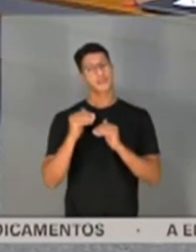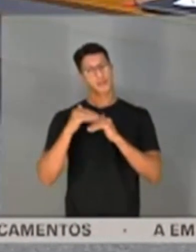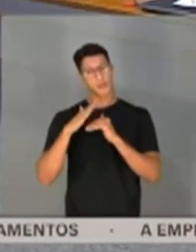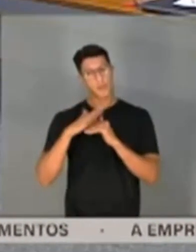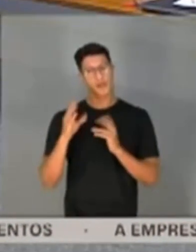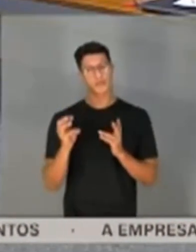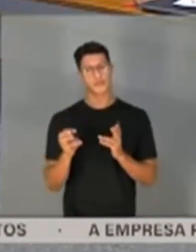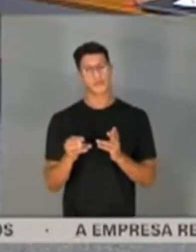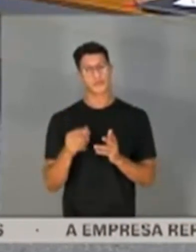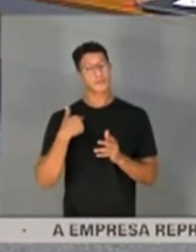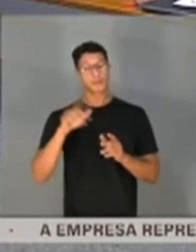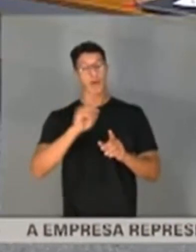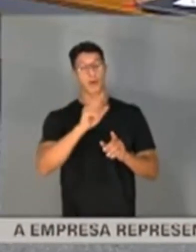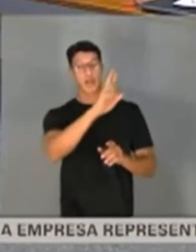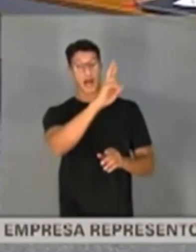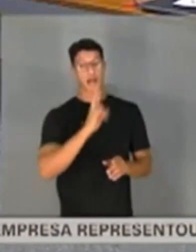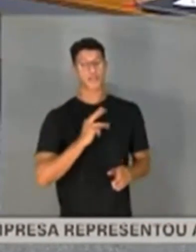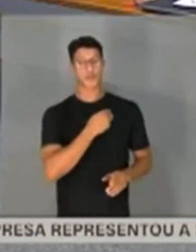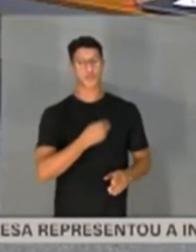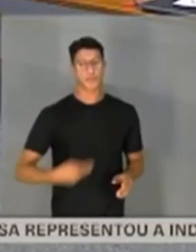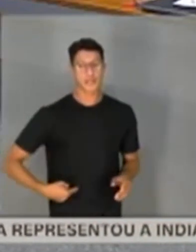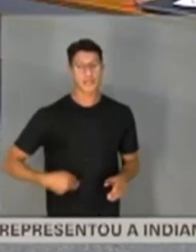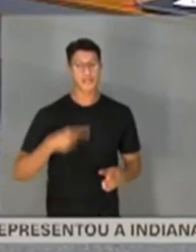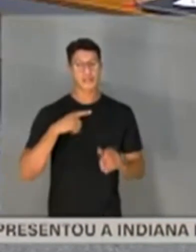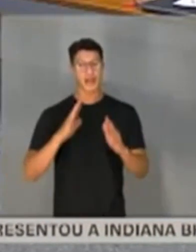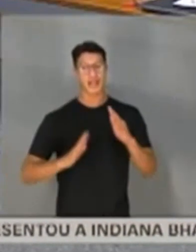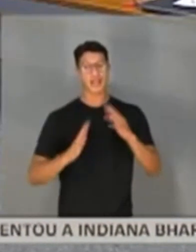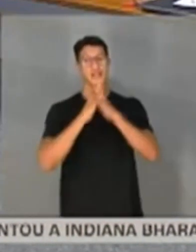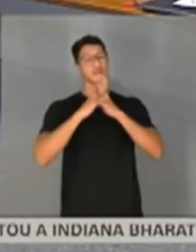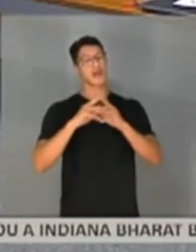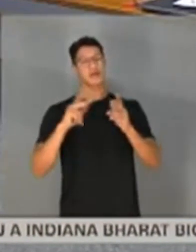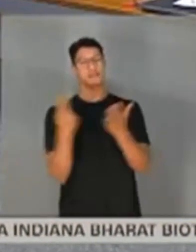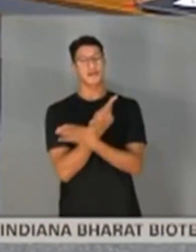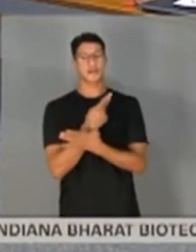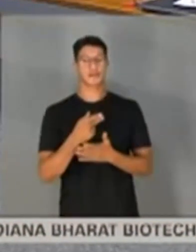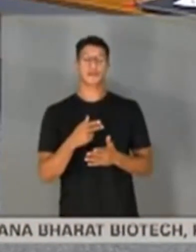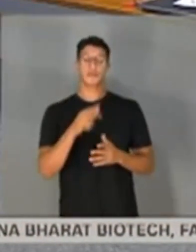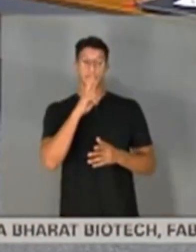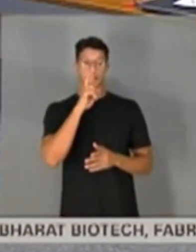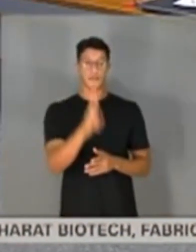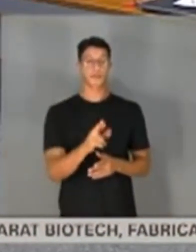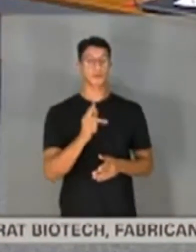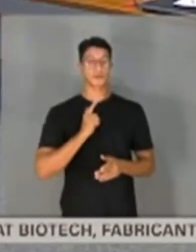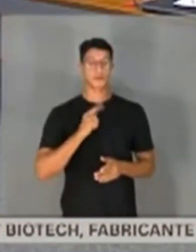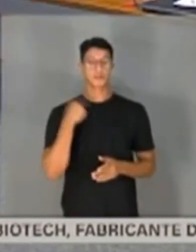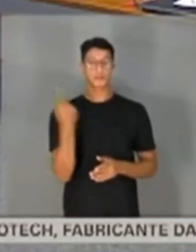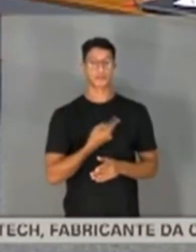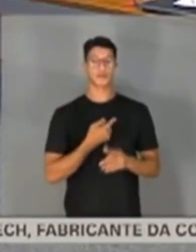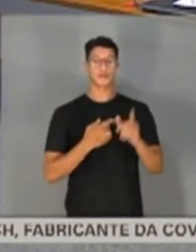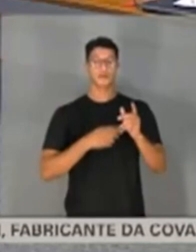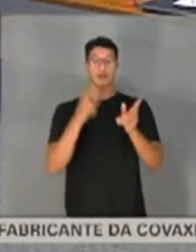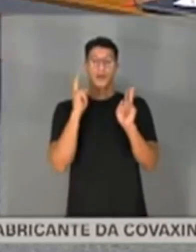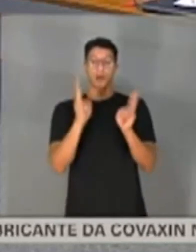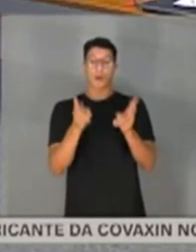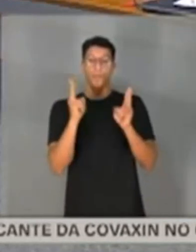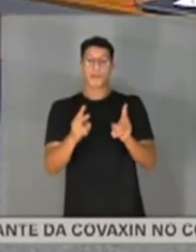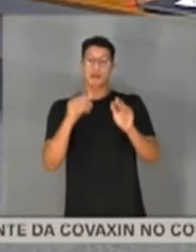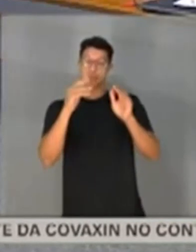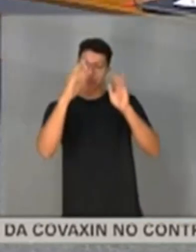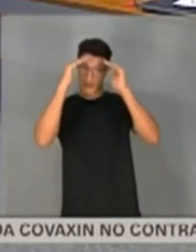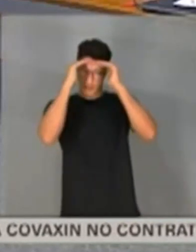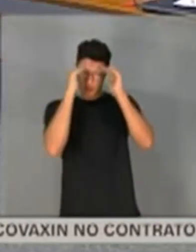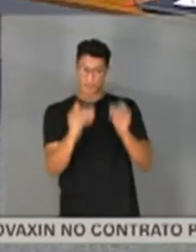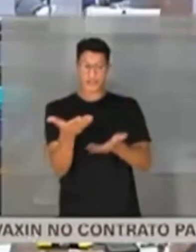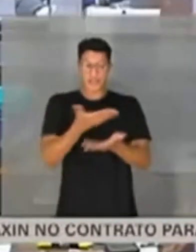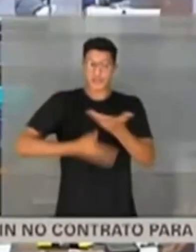o inverso não também. resposta do ministro está atrapalhada, abaixa o tom que terá o mesmo respeito desta comissão.